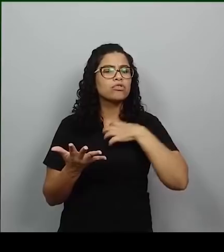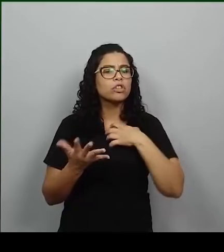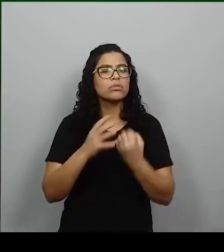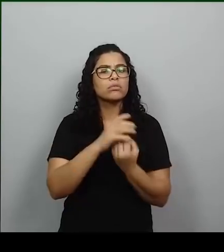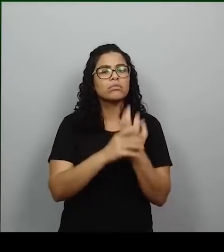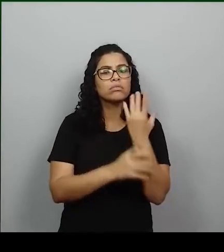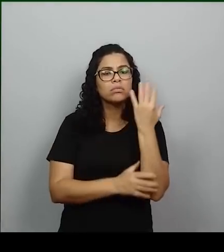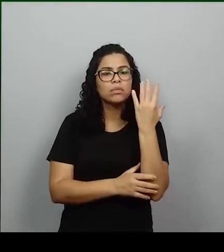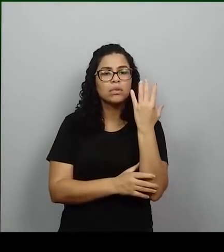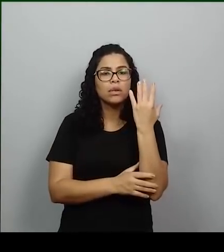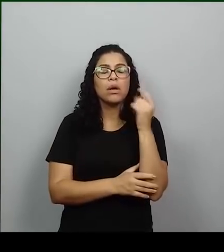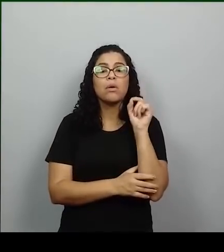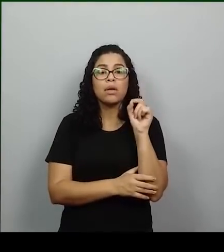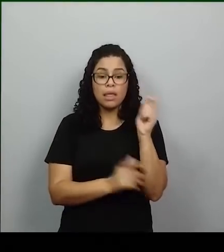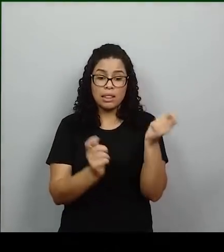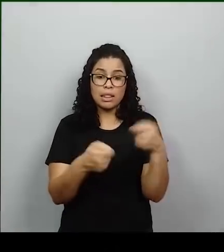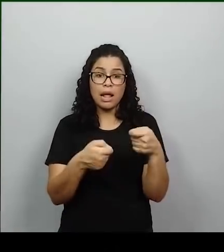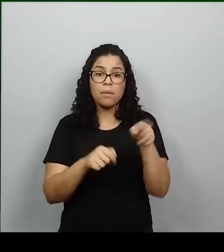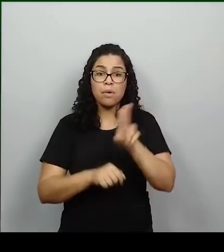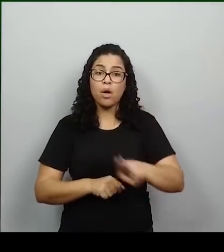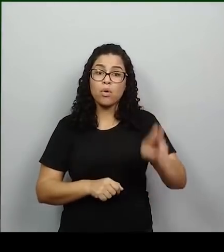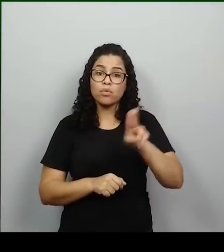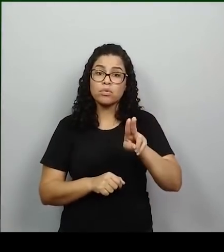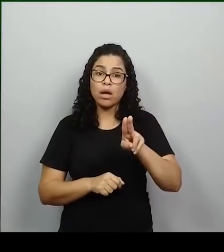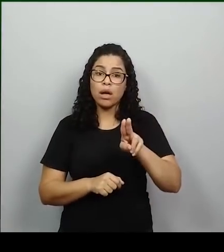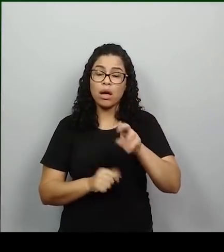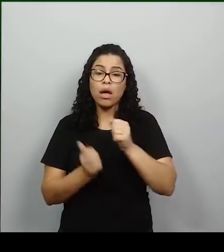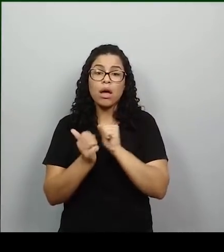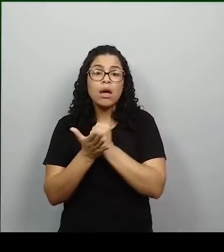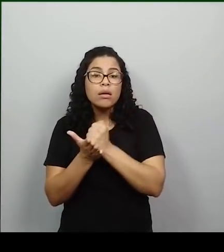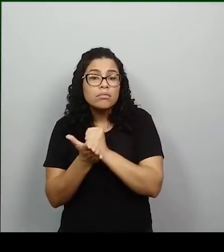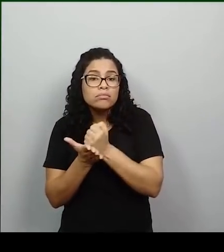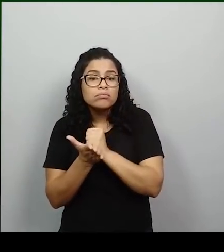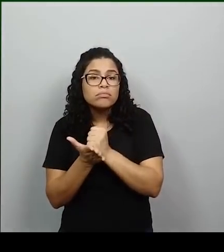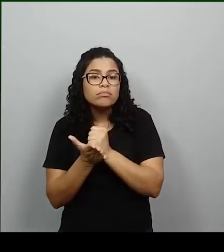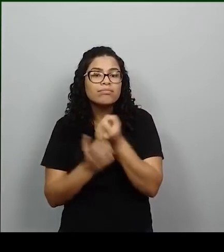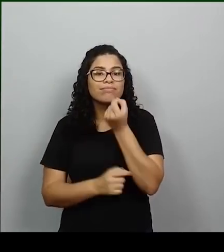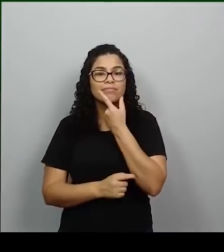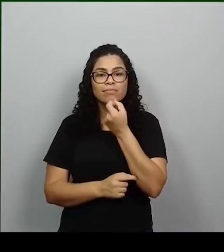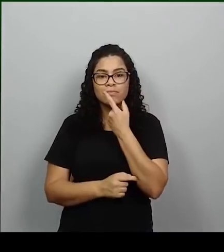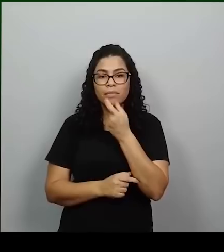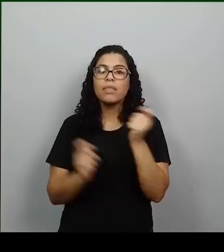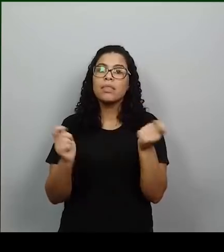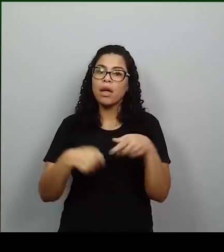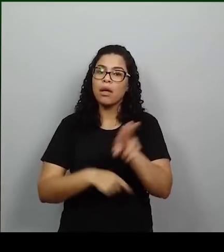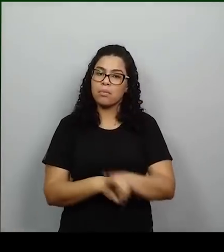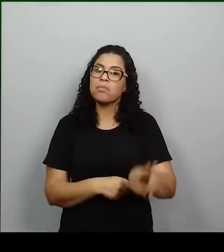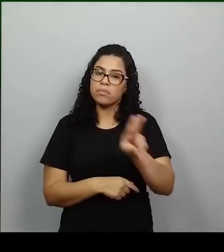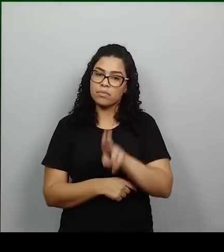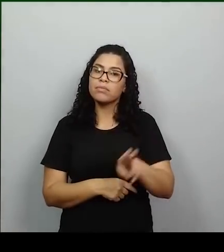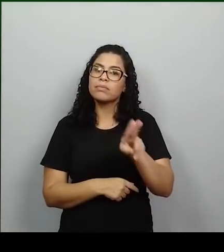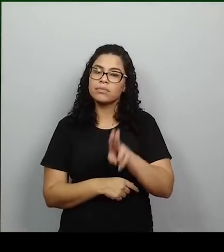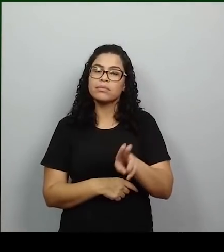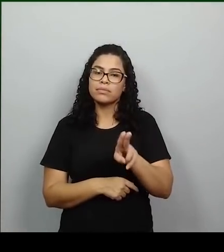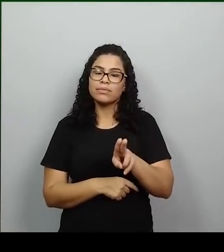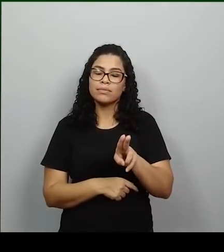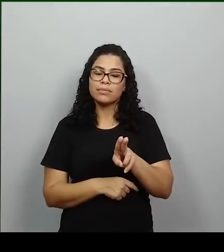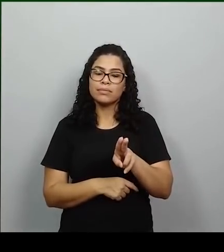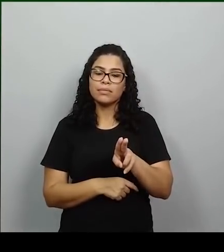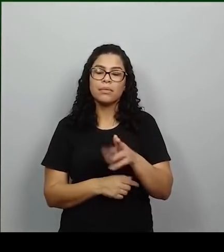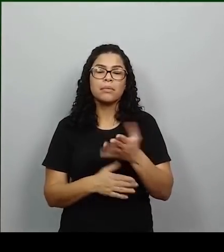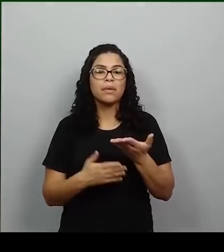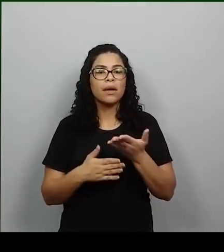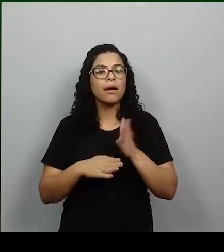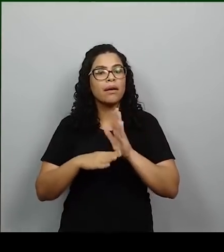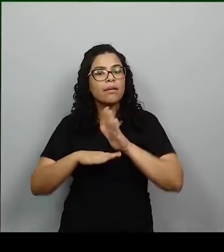elas são consideradas medicinais, ou seja, que elas podem ser utilizadas pelo ser humano para